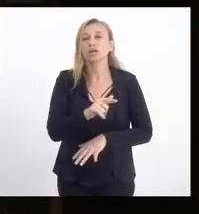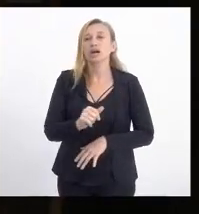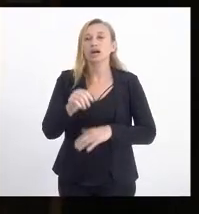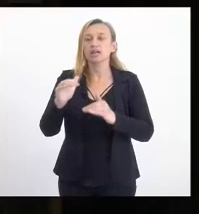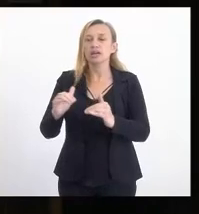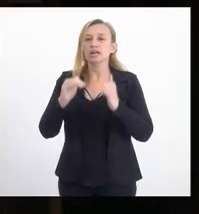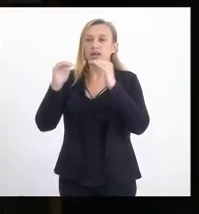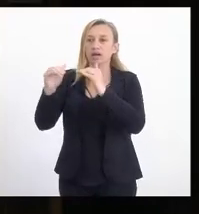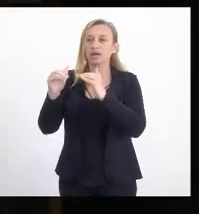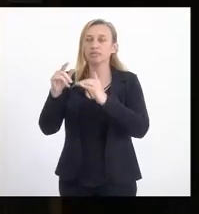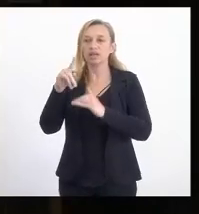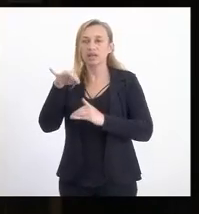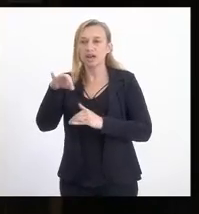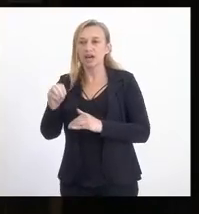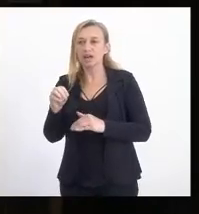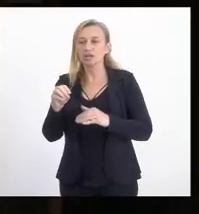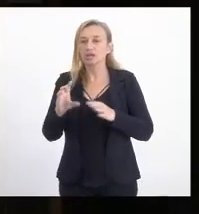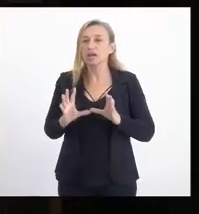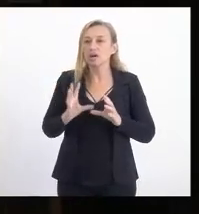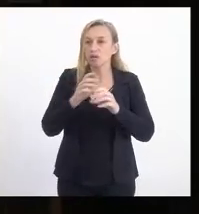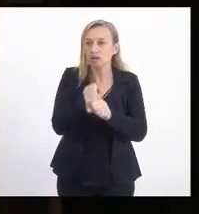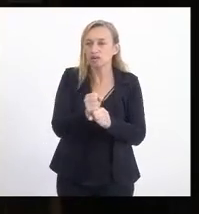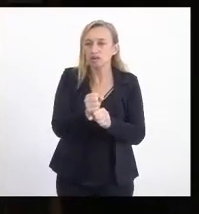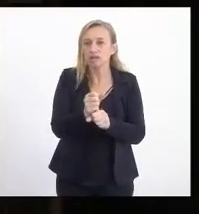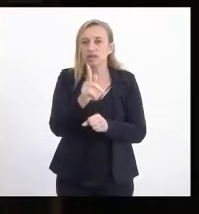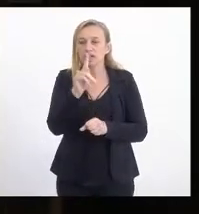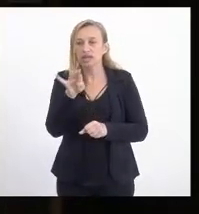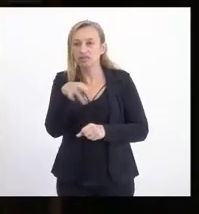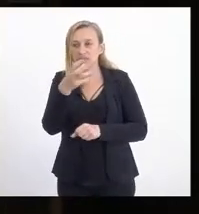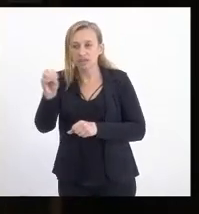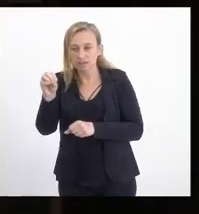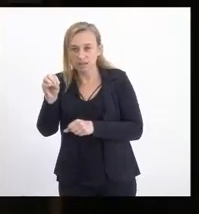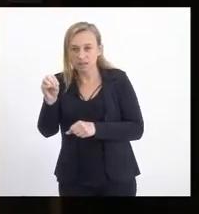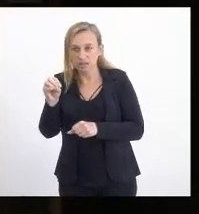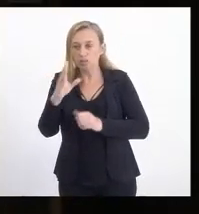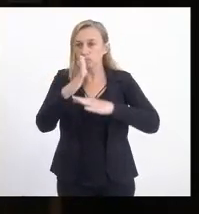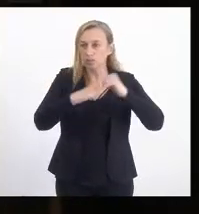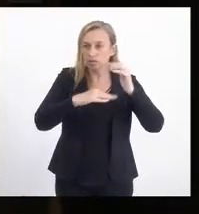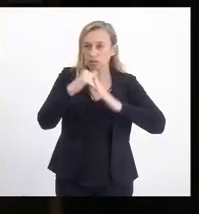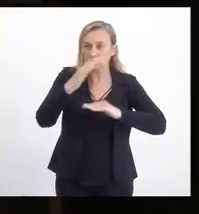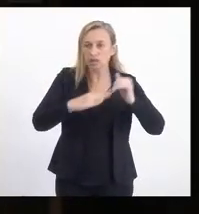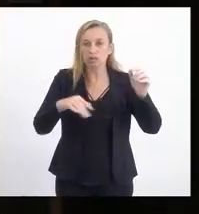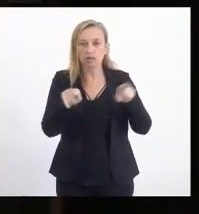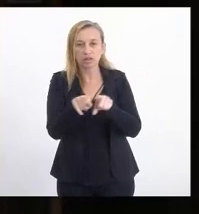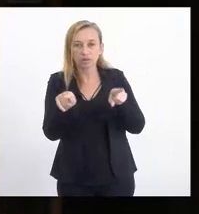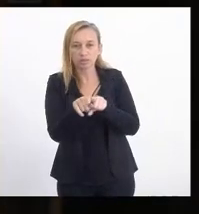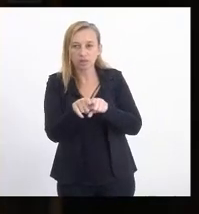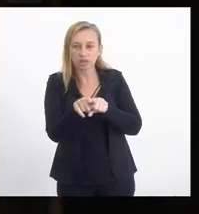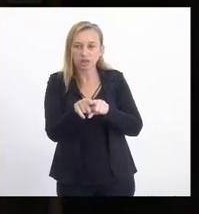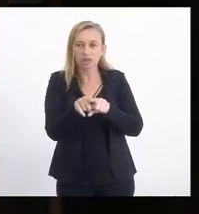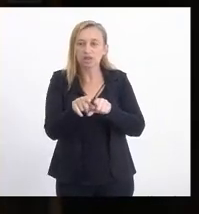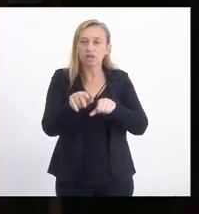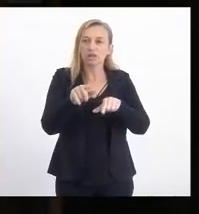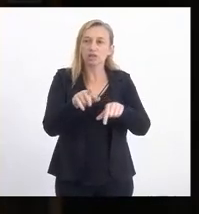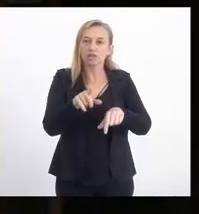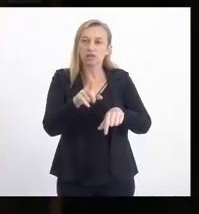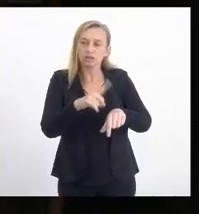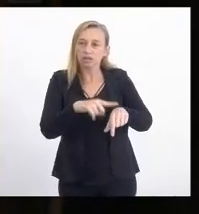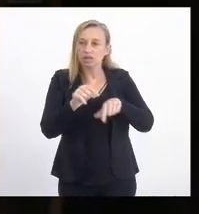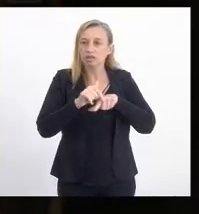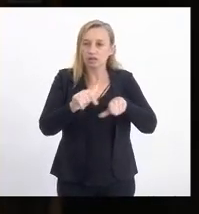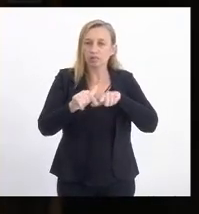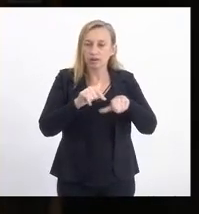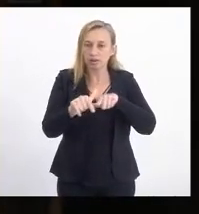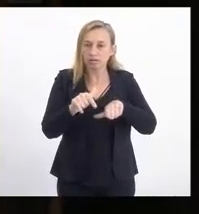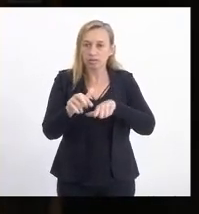grau hierárquico imediato é calculada gratificação de habilitação profissional EA gratificação do regime especial de trabalho sobre esse